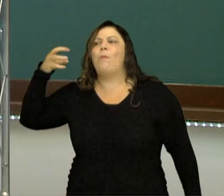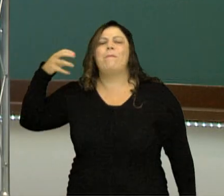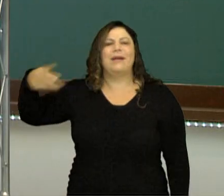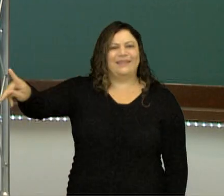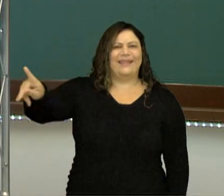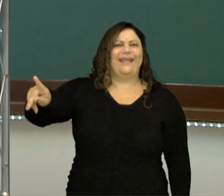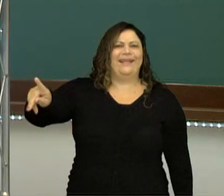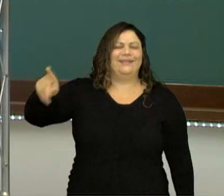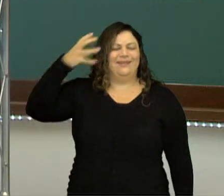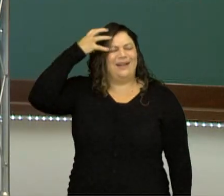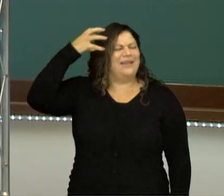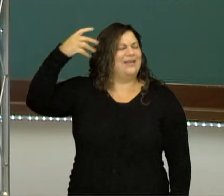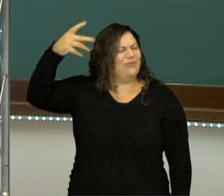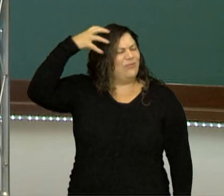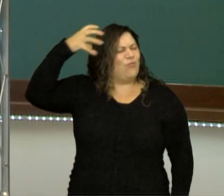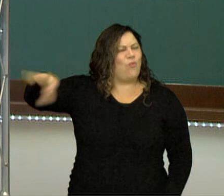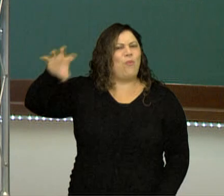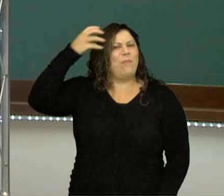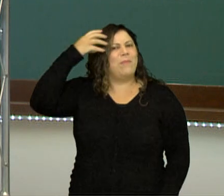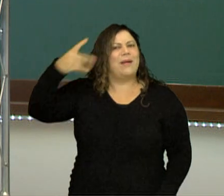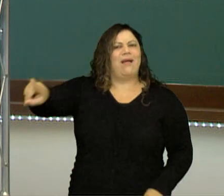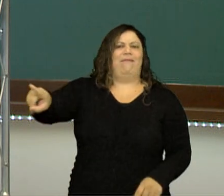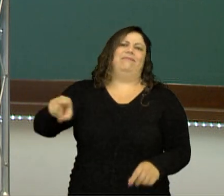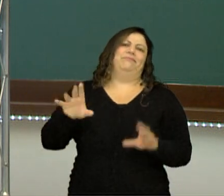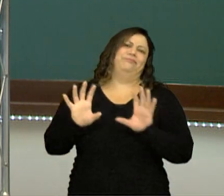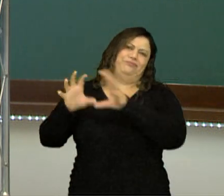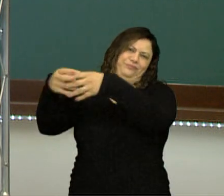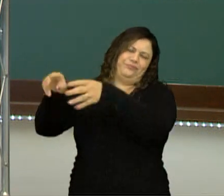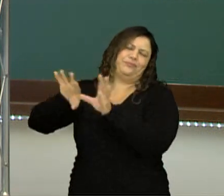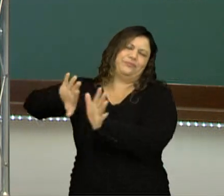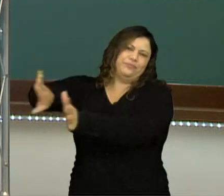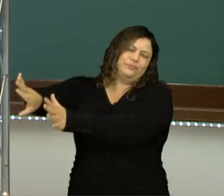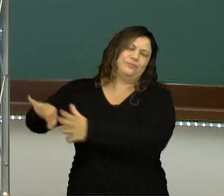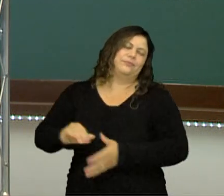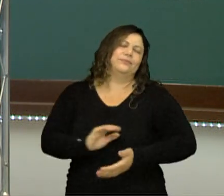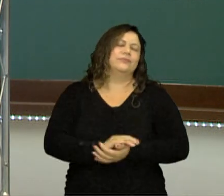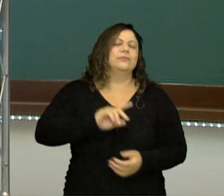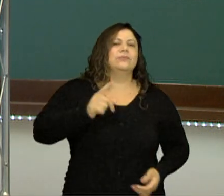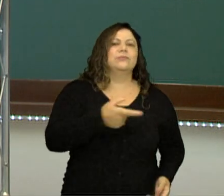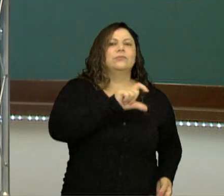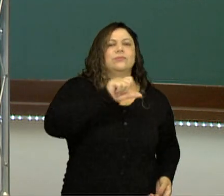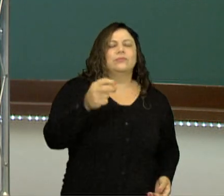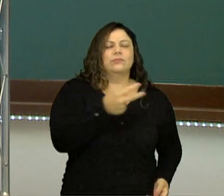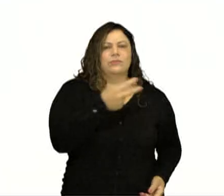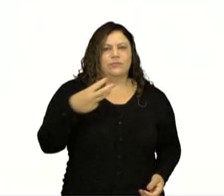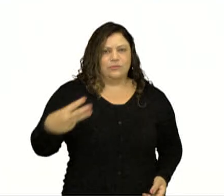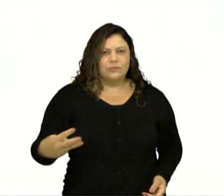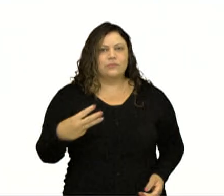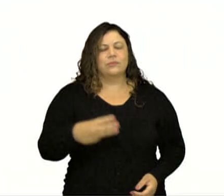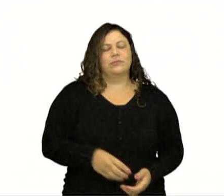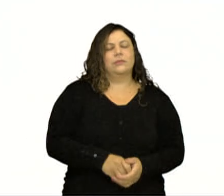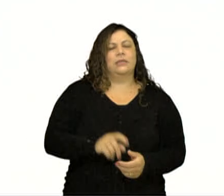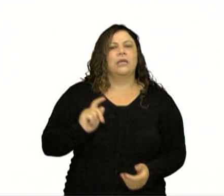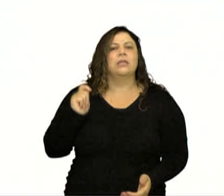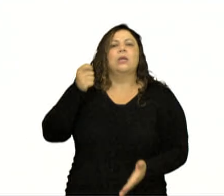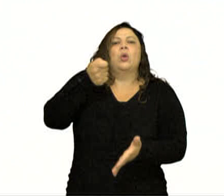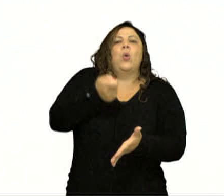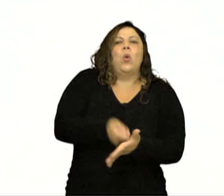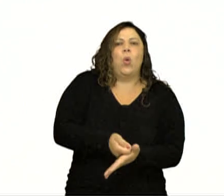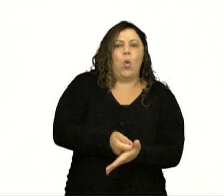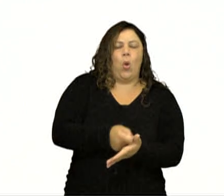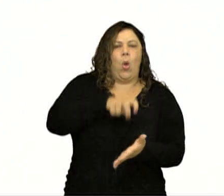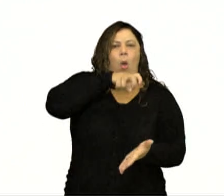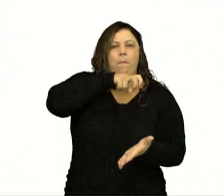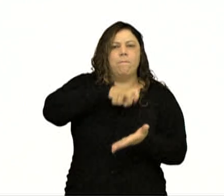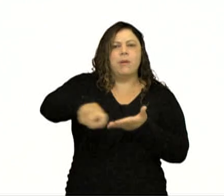na cerne do discurso nazista. E em 1923, eles tentam um golpe na cidade de Munique. Foi uma